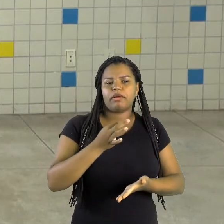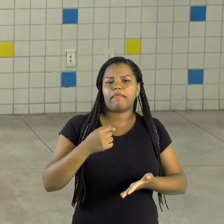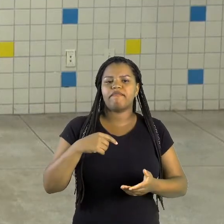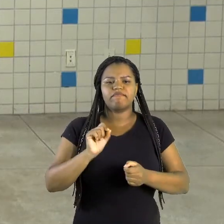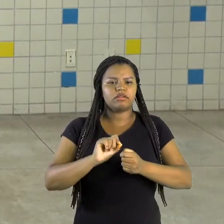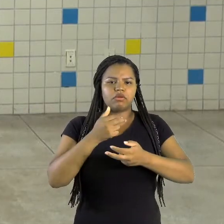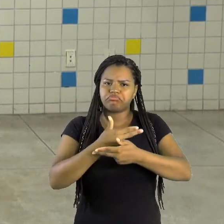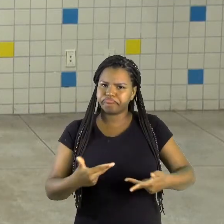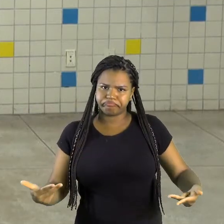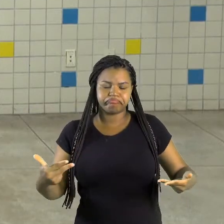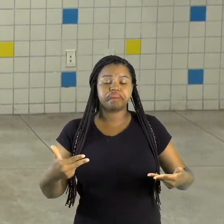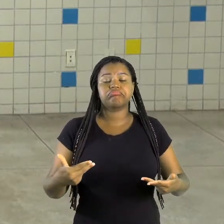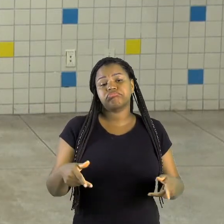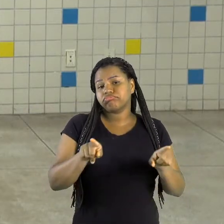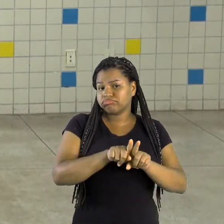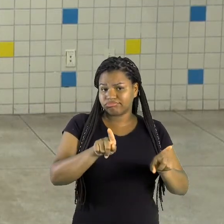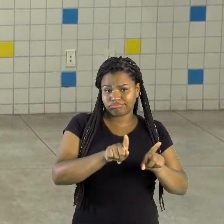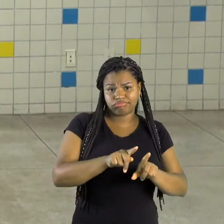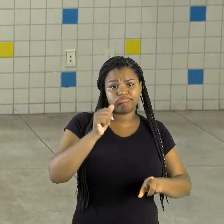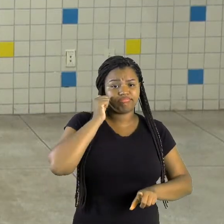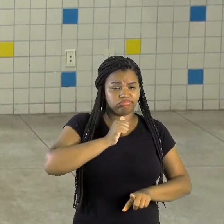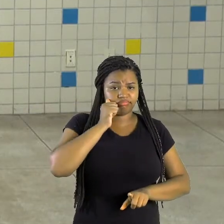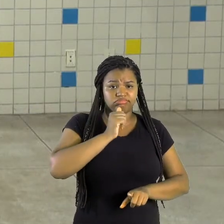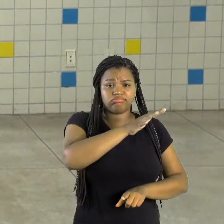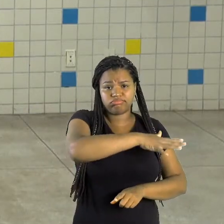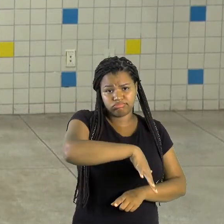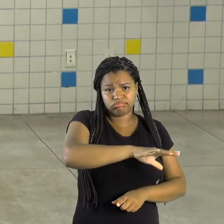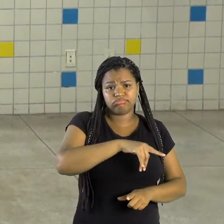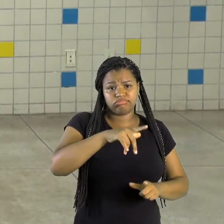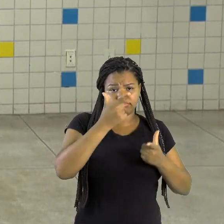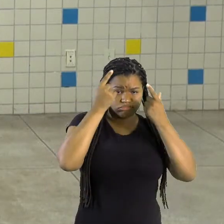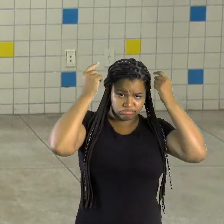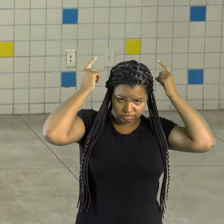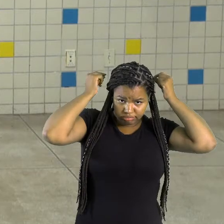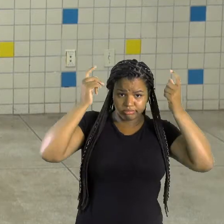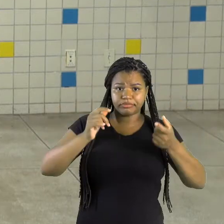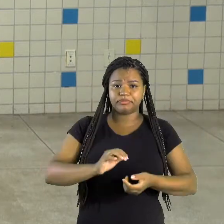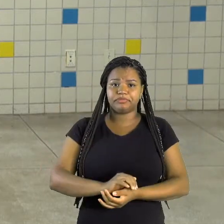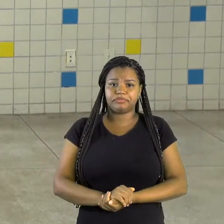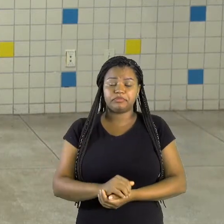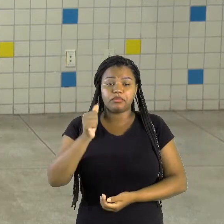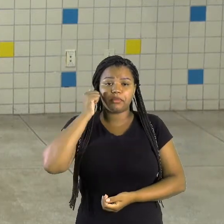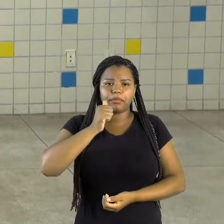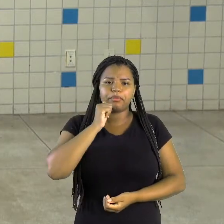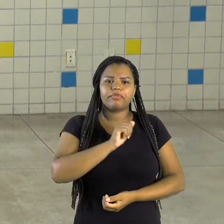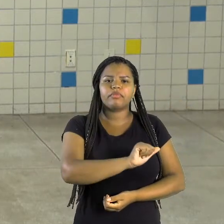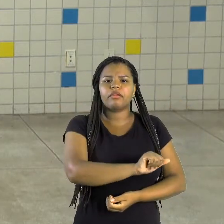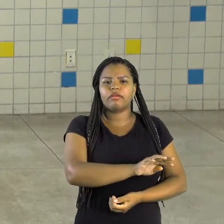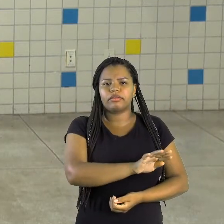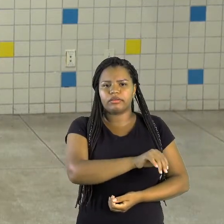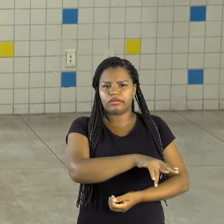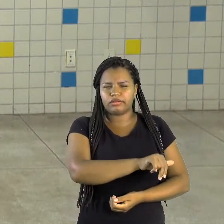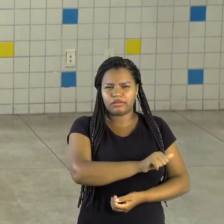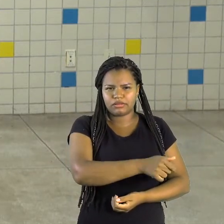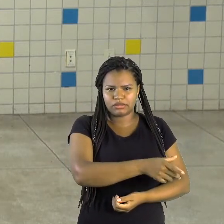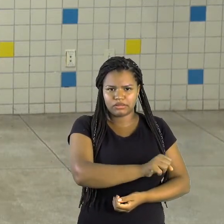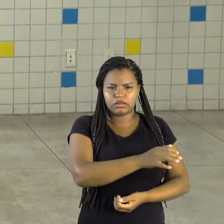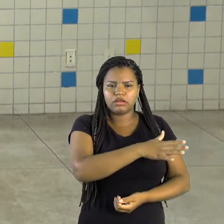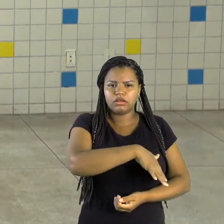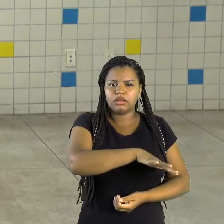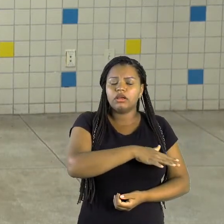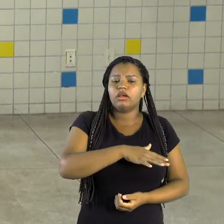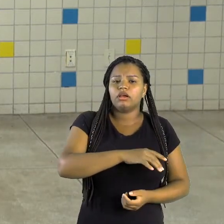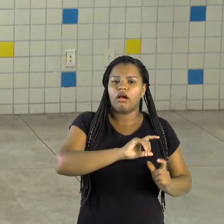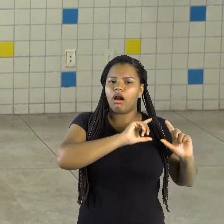também eram as mulheres, muitas vezes, de Atenas ou da Grécia. A mulher de Atenas, na época clássica, não recebia